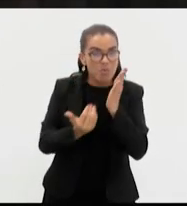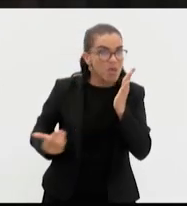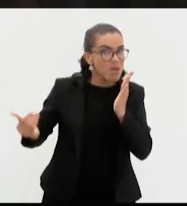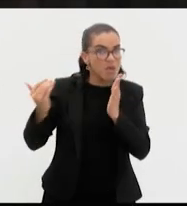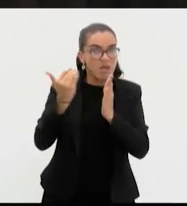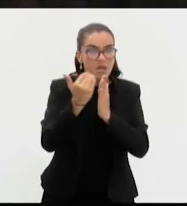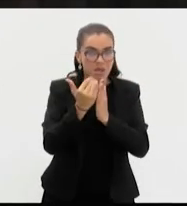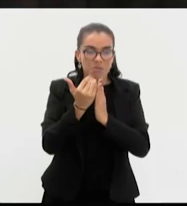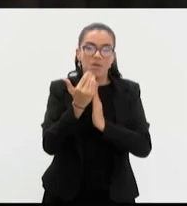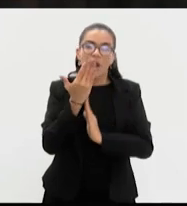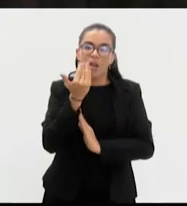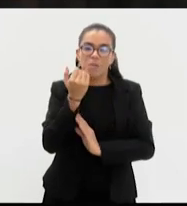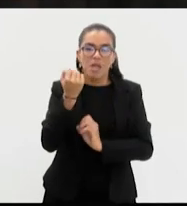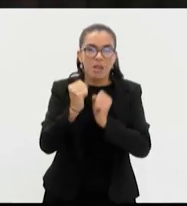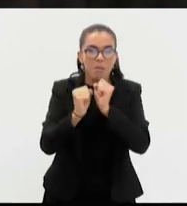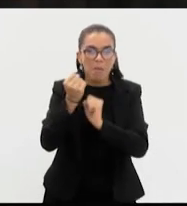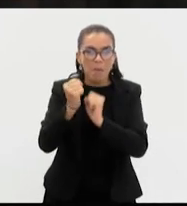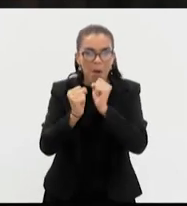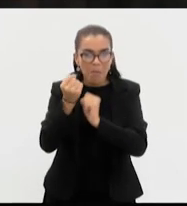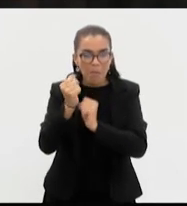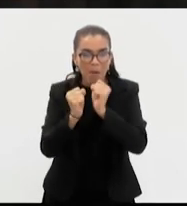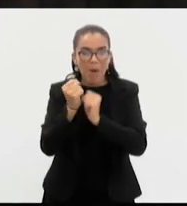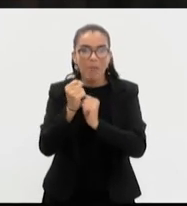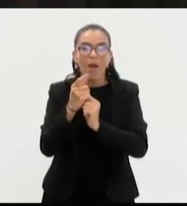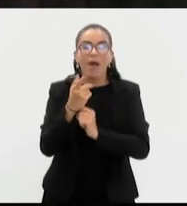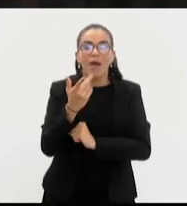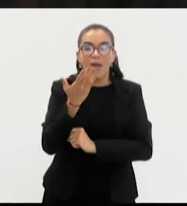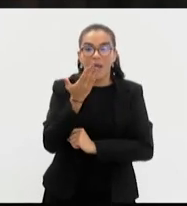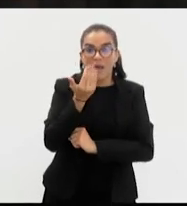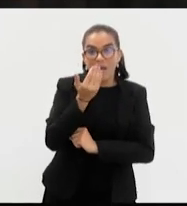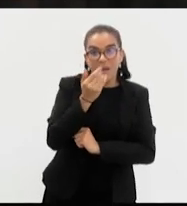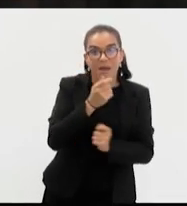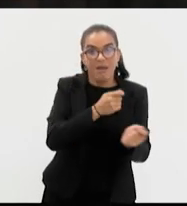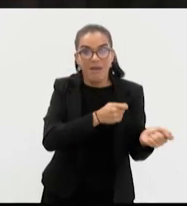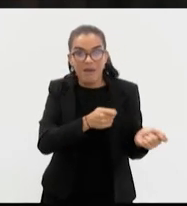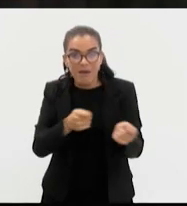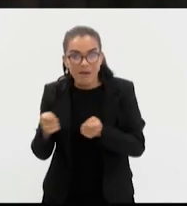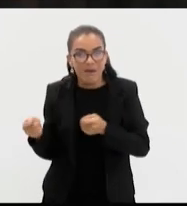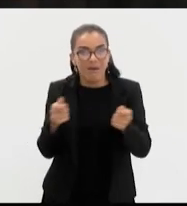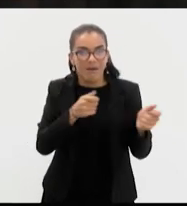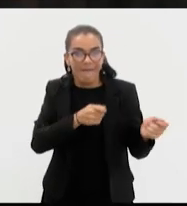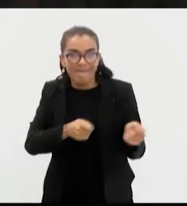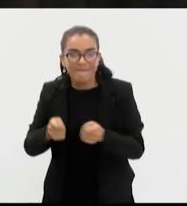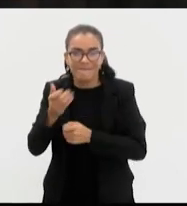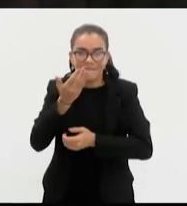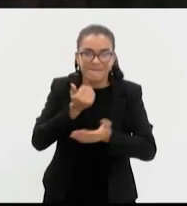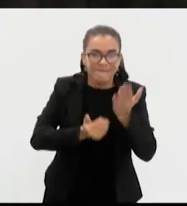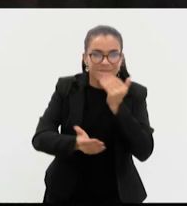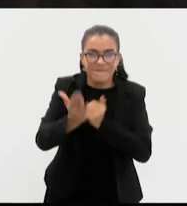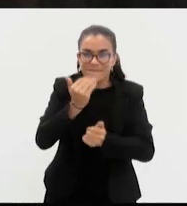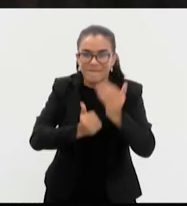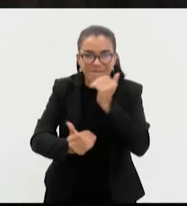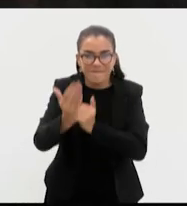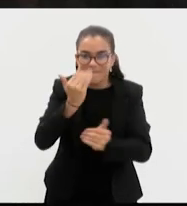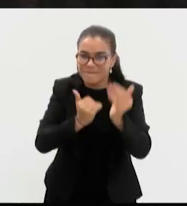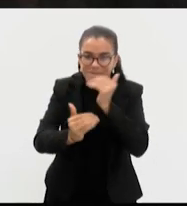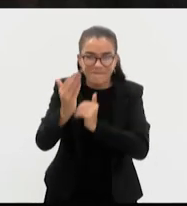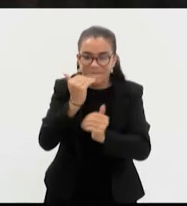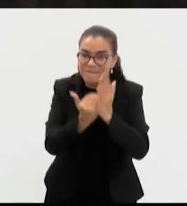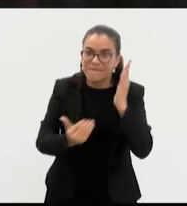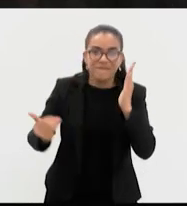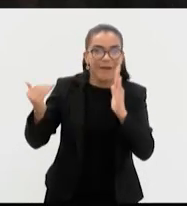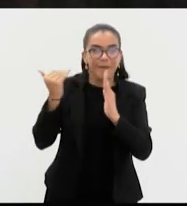ultraprocessados está na quantidade e na frequência quantidade e frequência esse esse consumo